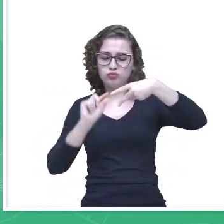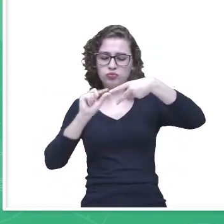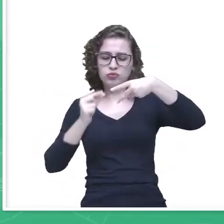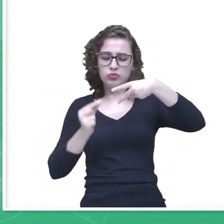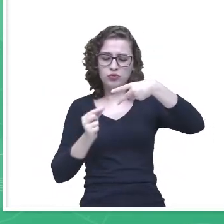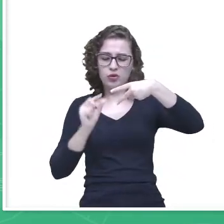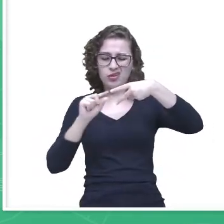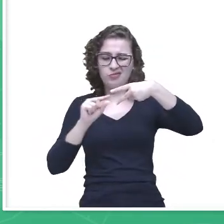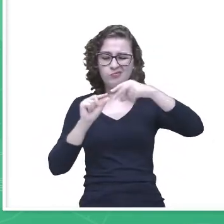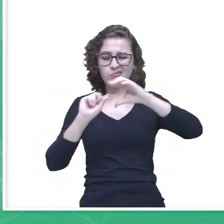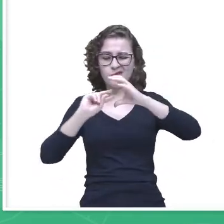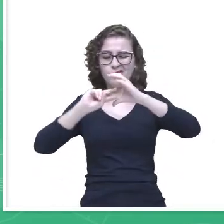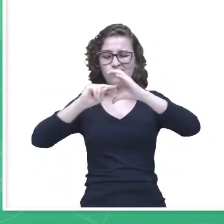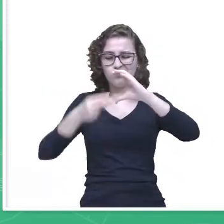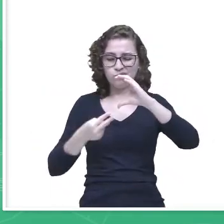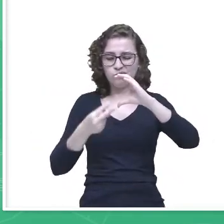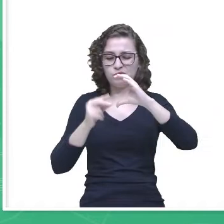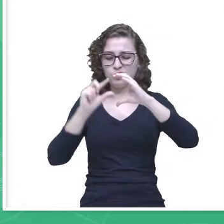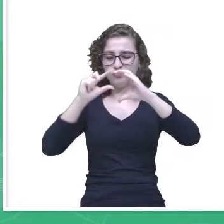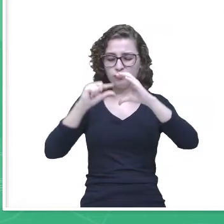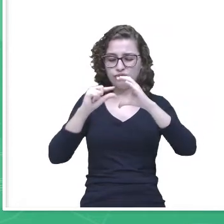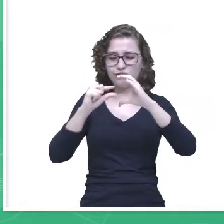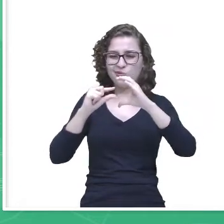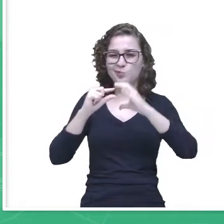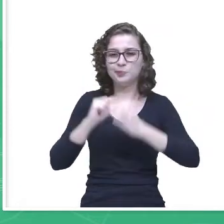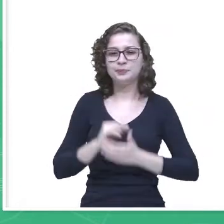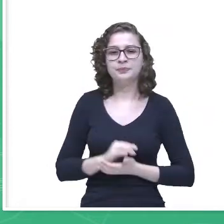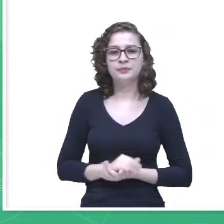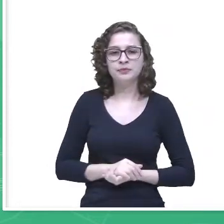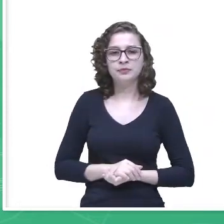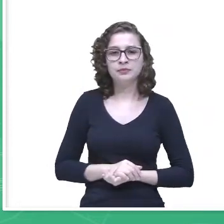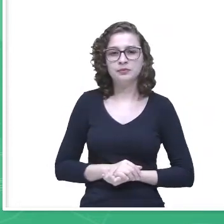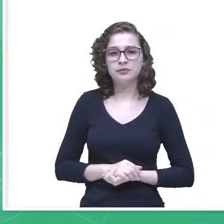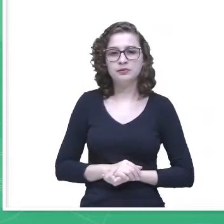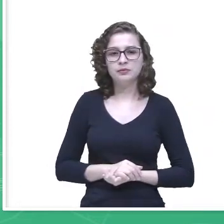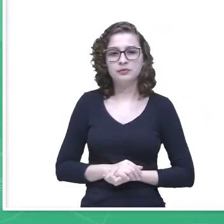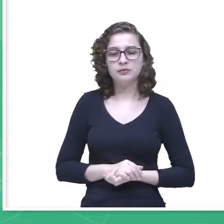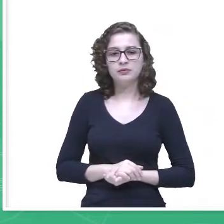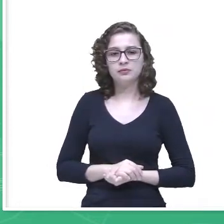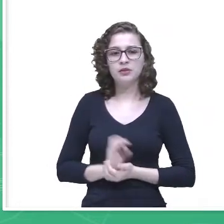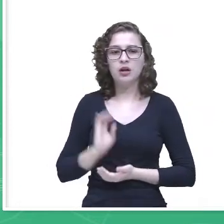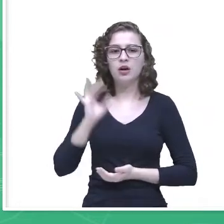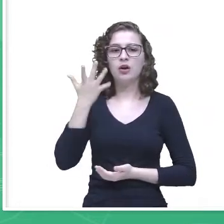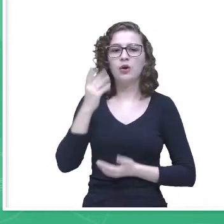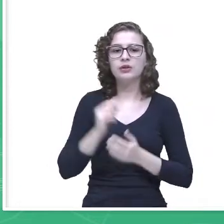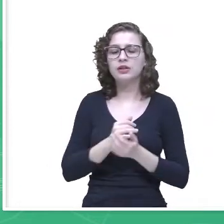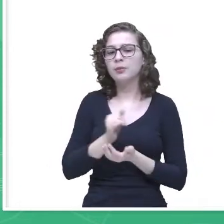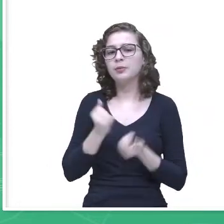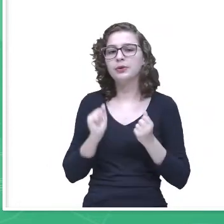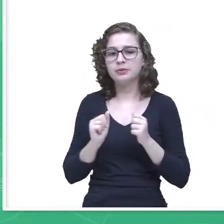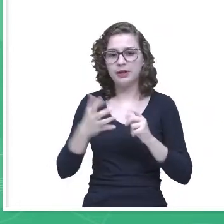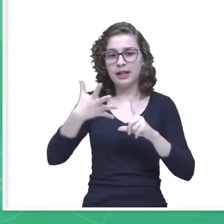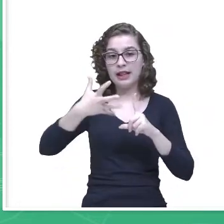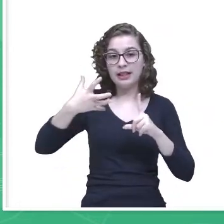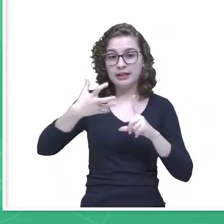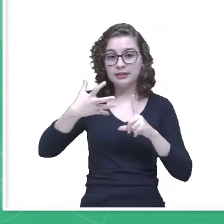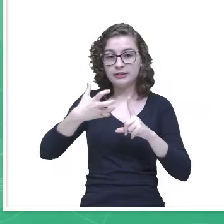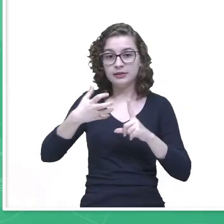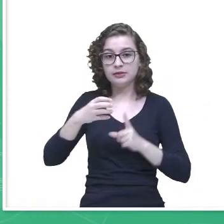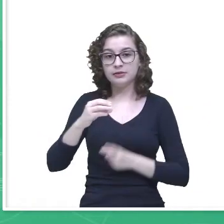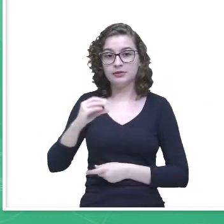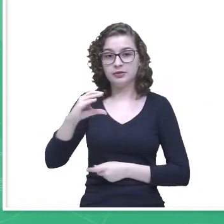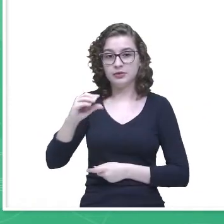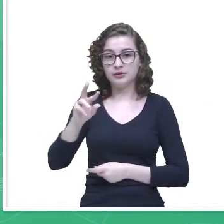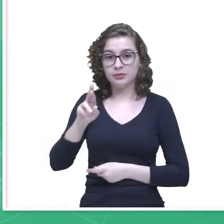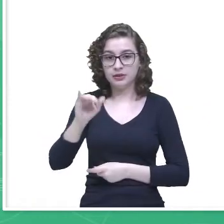cromossomo. Então, eu tenho mutação estrutural de deleção. Isso acontece na síndrome Cri-du-Chat, ou miado de